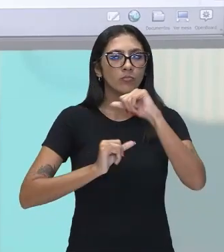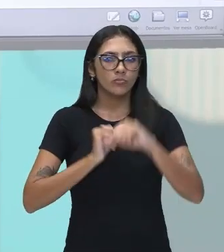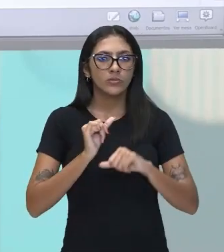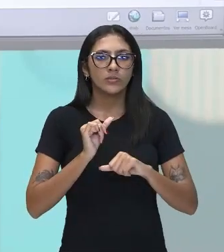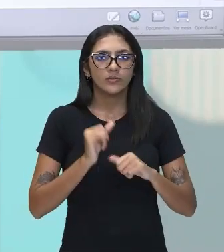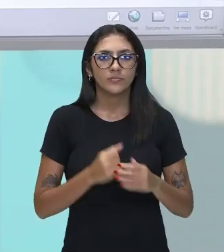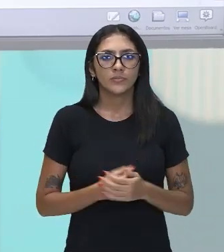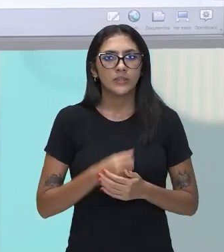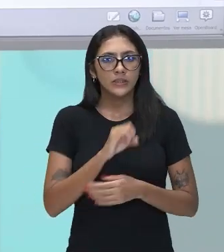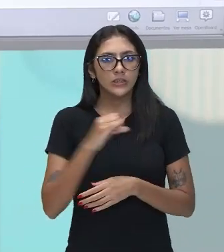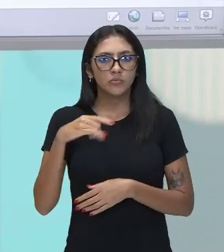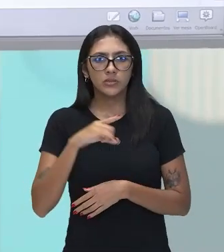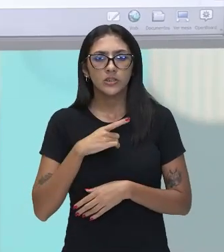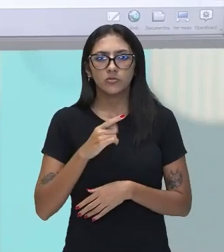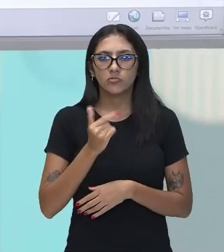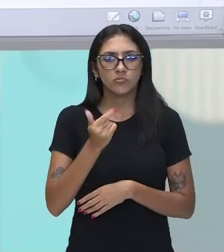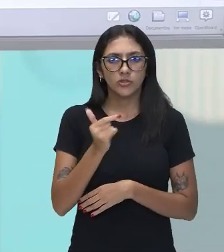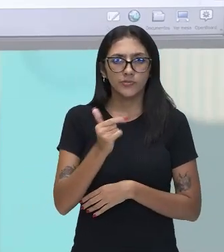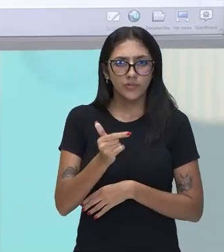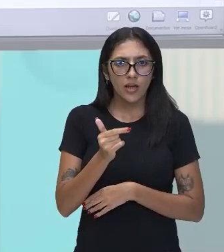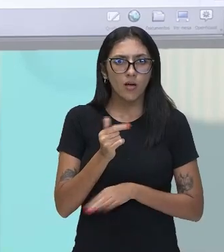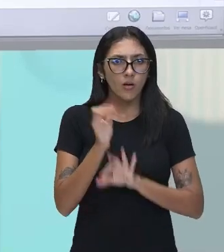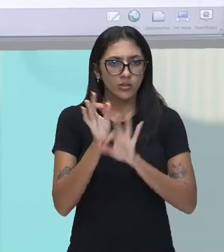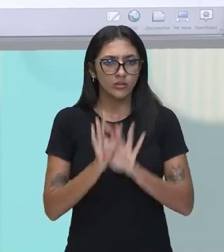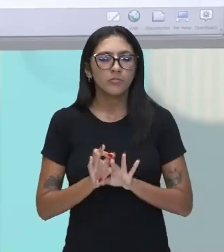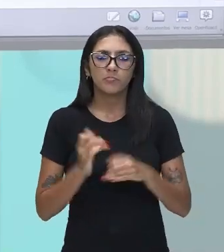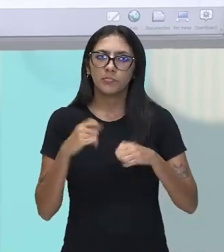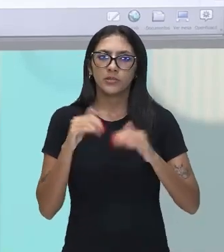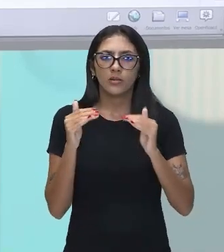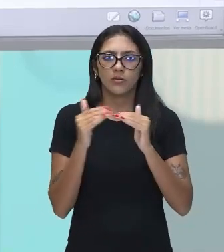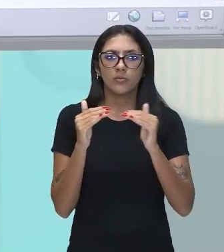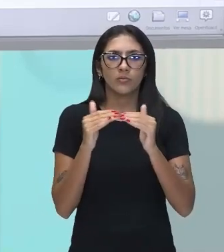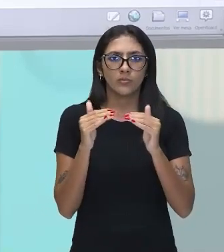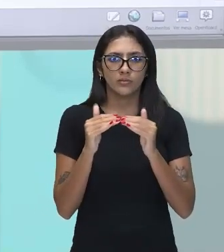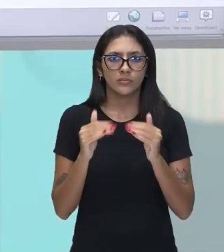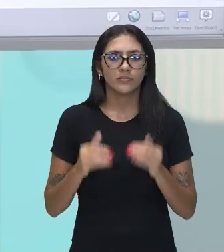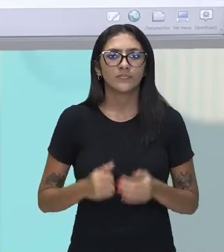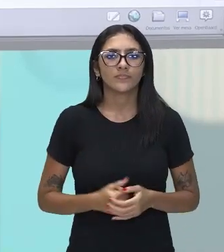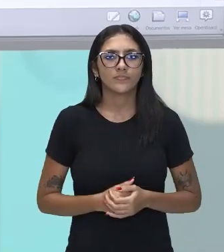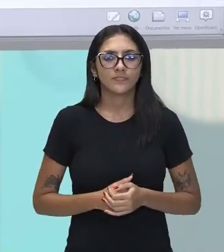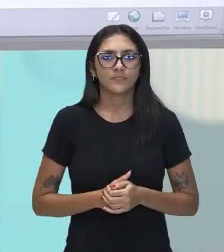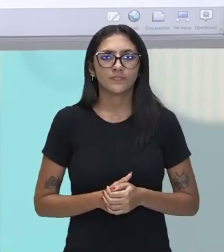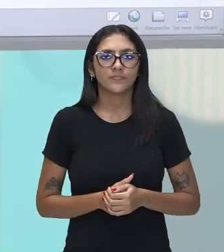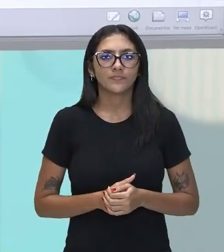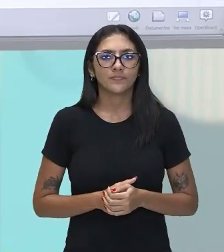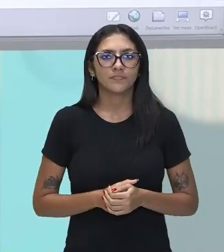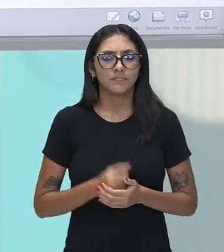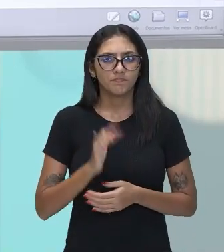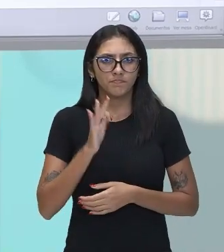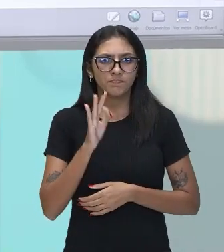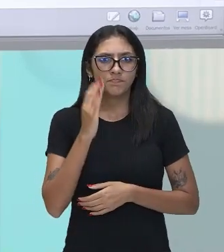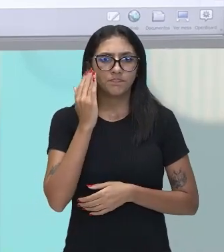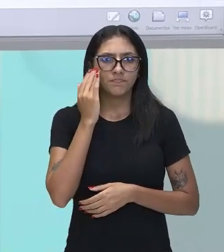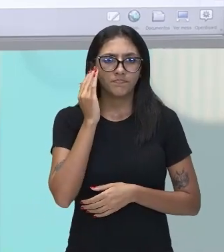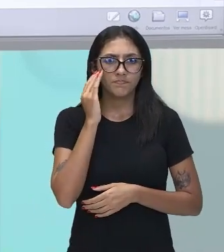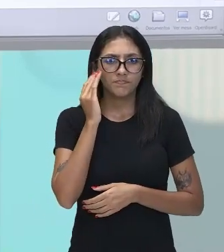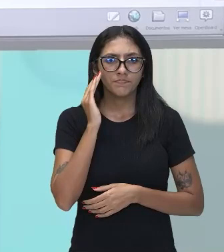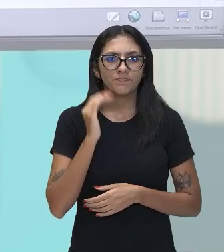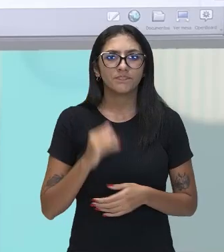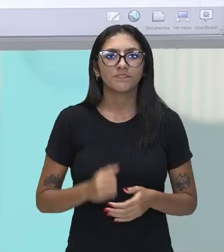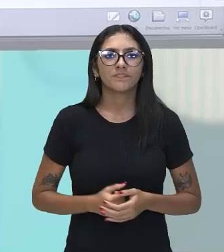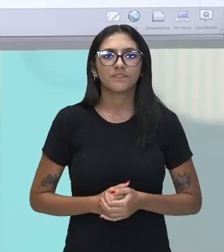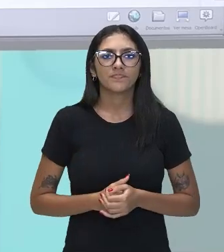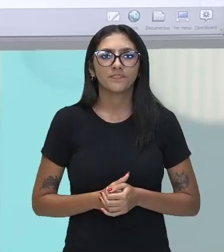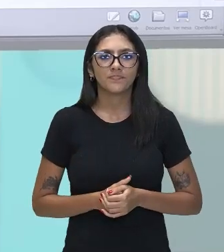a palavra dia, então vai ter que concordar. São 10. Ficou claro isso? Ficou muito